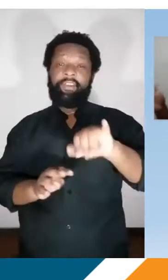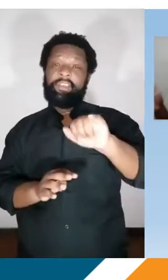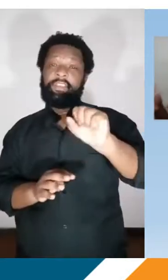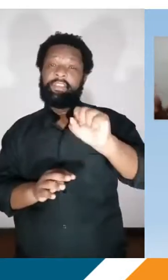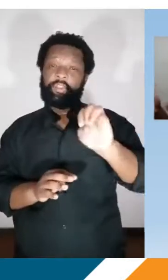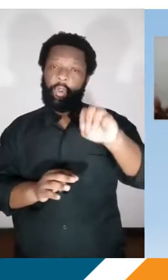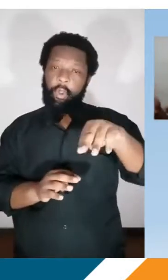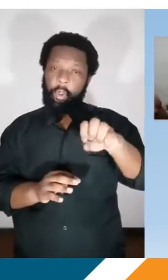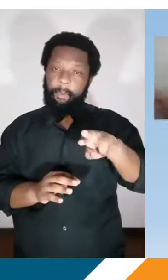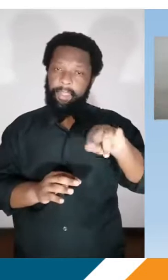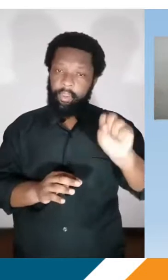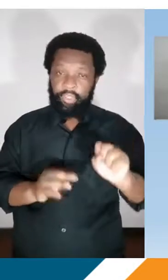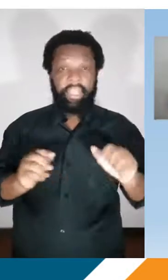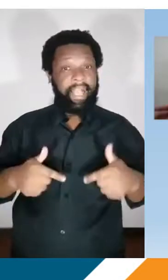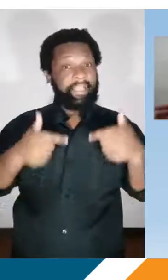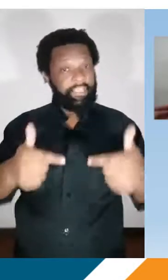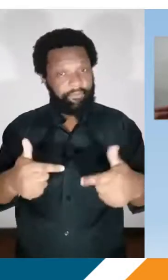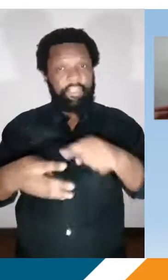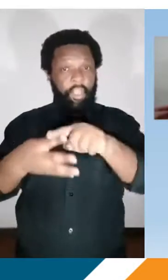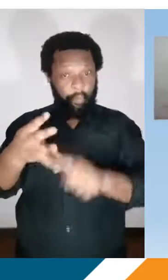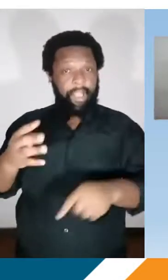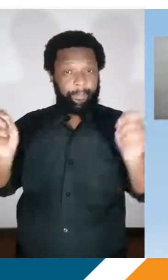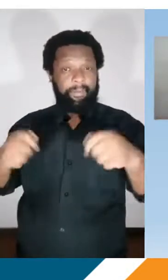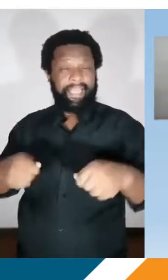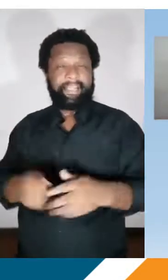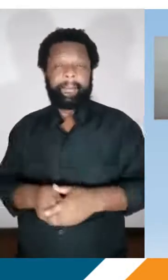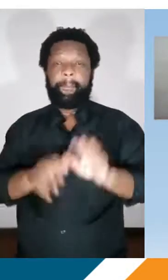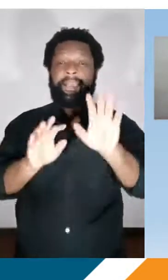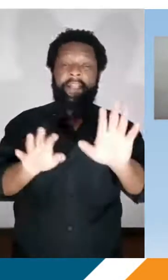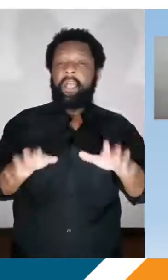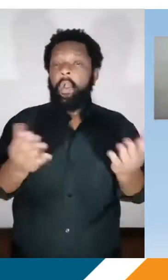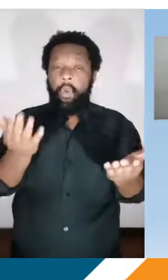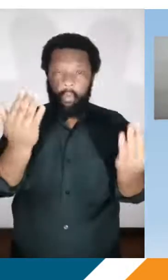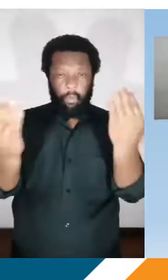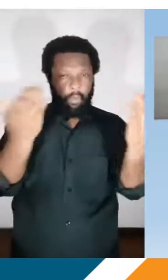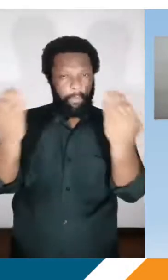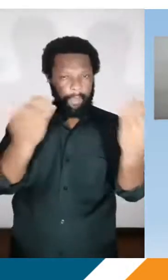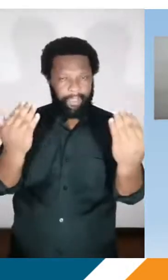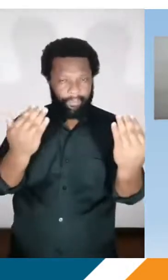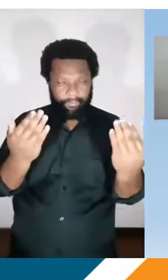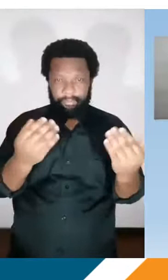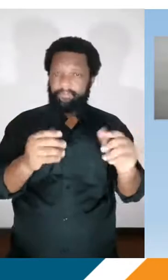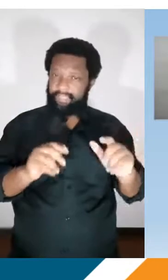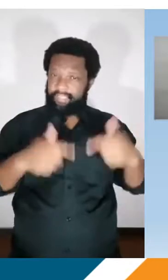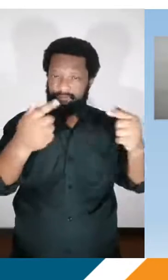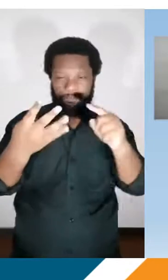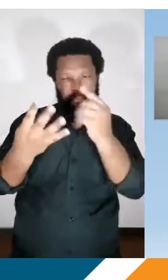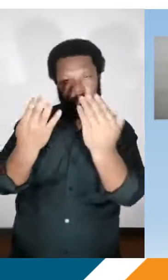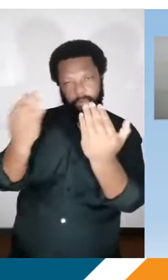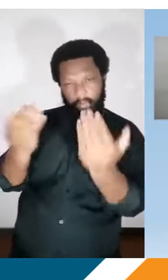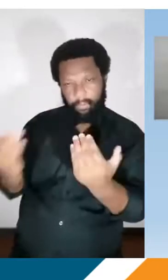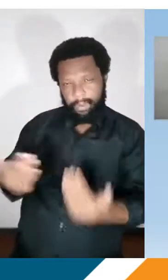4 isômeros opticamente ativos, que são essas possibilidades. Mas quando eu comparo esses isômeros opticamente ativos um com o